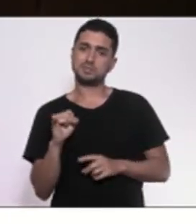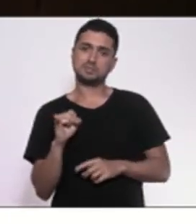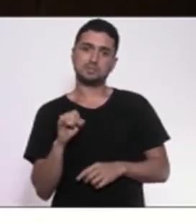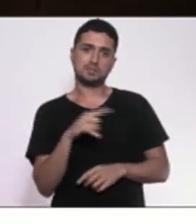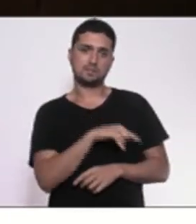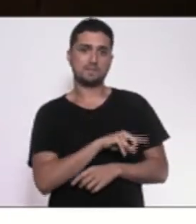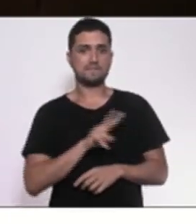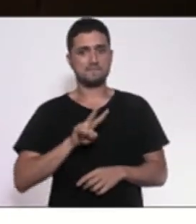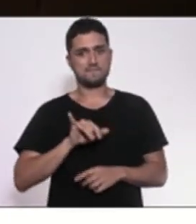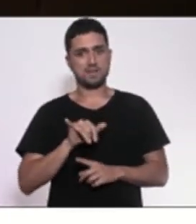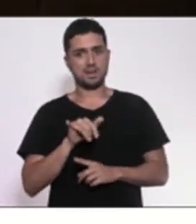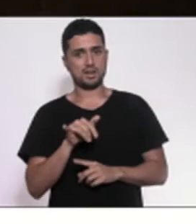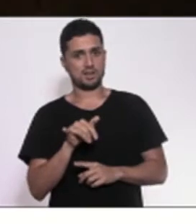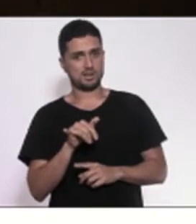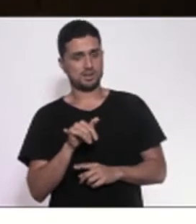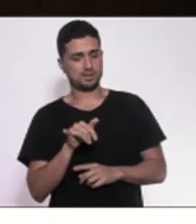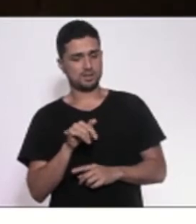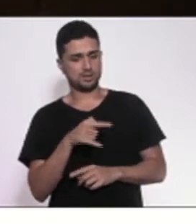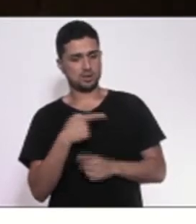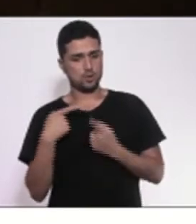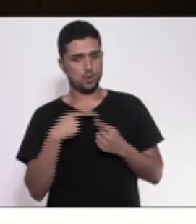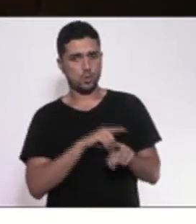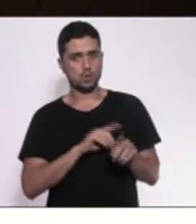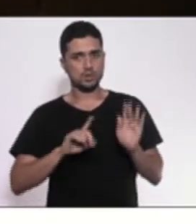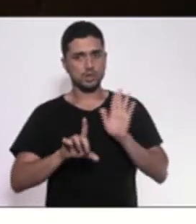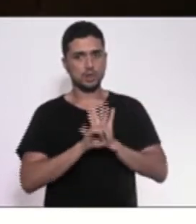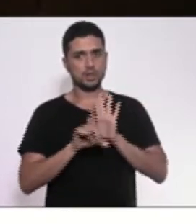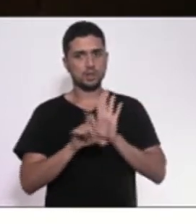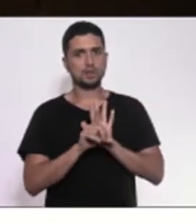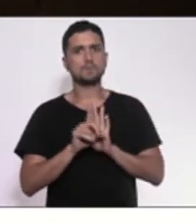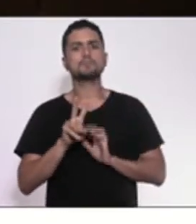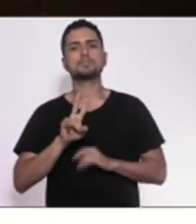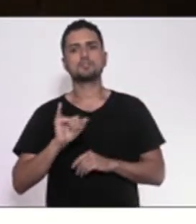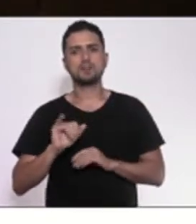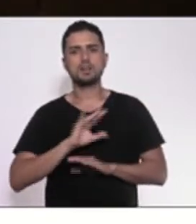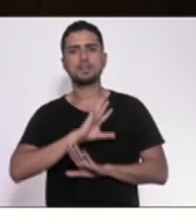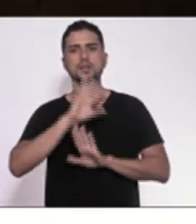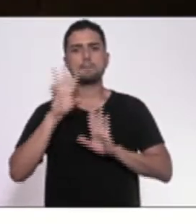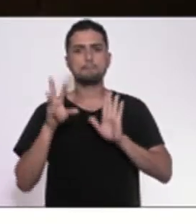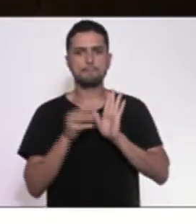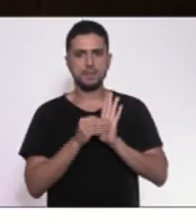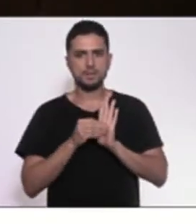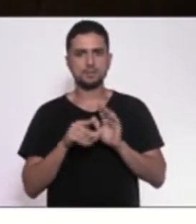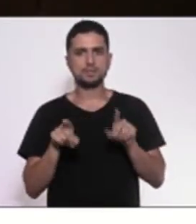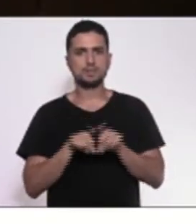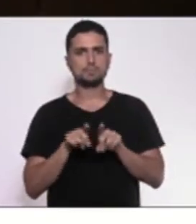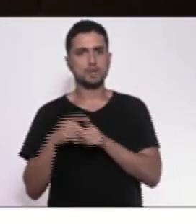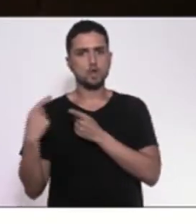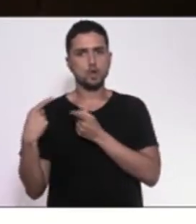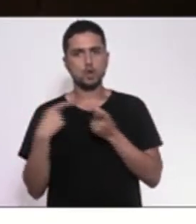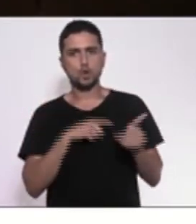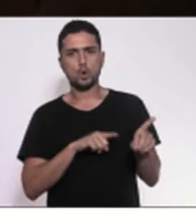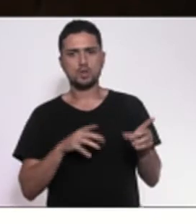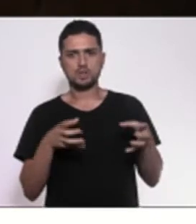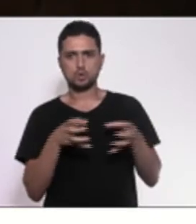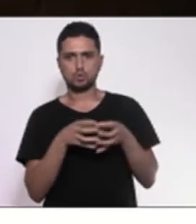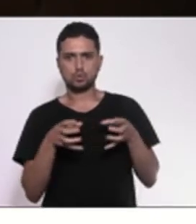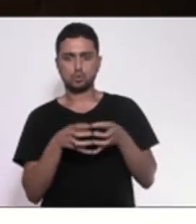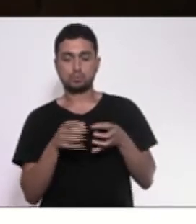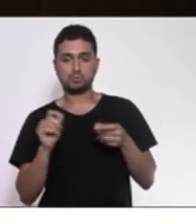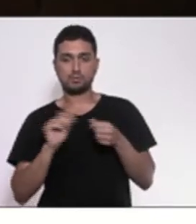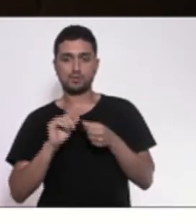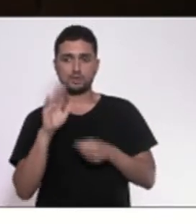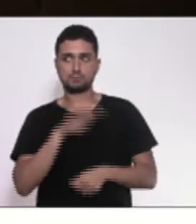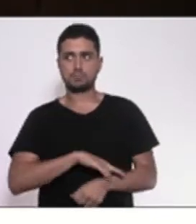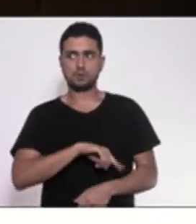apresentaremos emendas a todo e qualquer projeto desse partido e desse grupo que tanto mal faz ao Estado do Rio de Janeiro. E